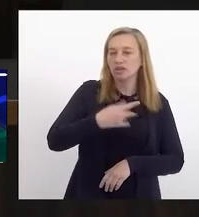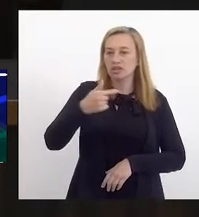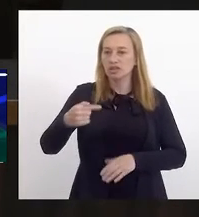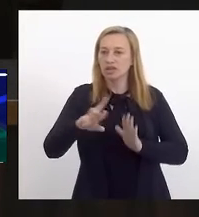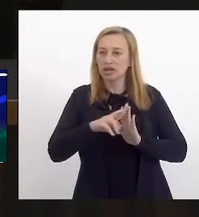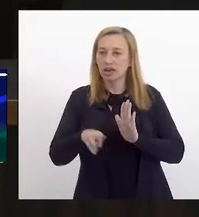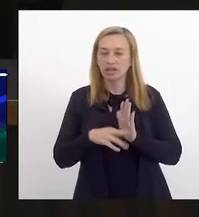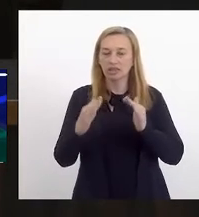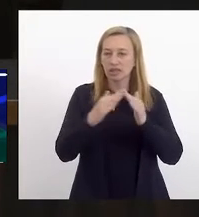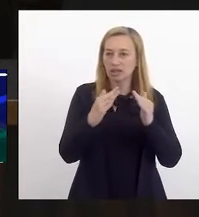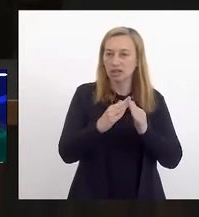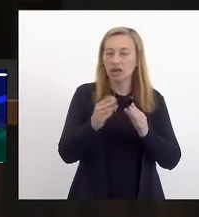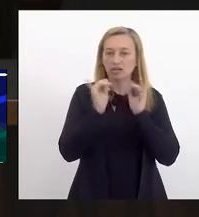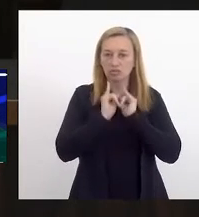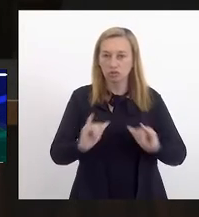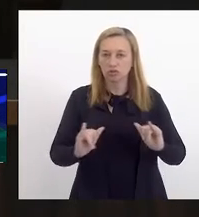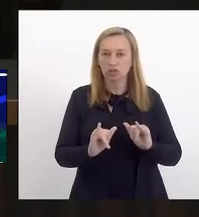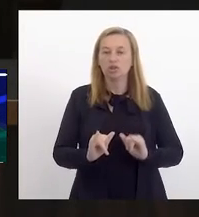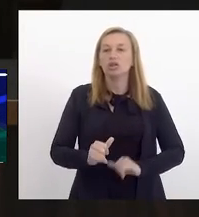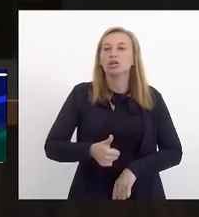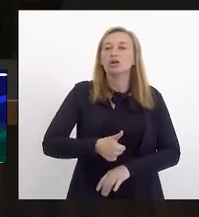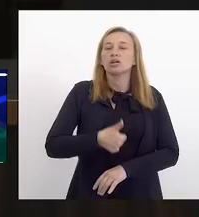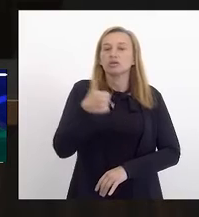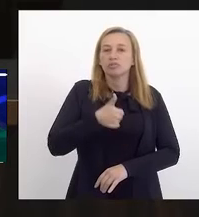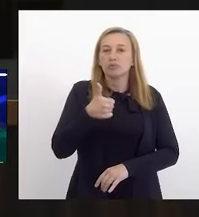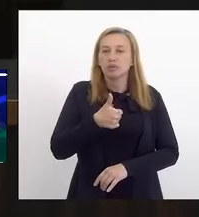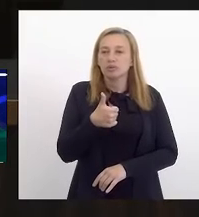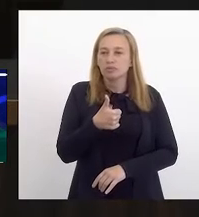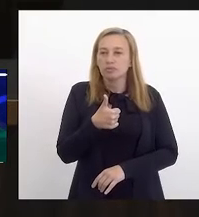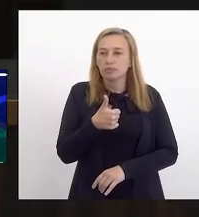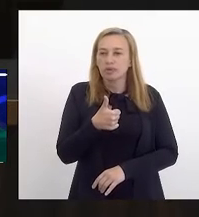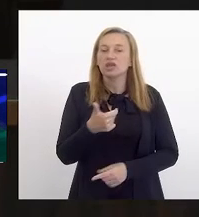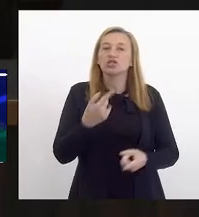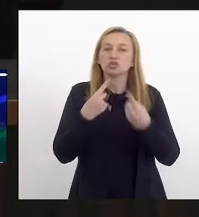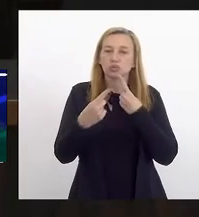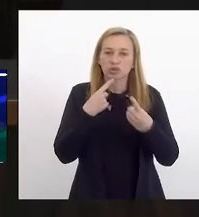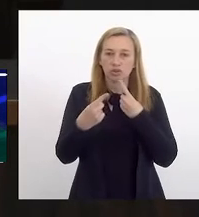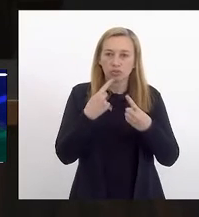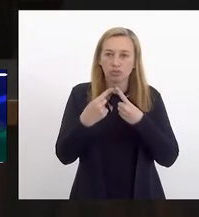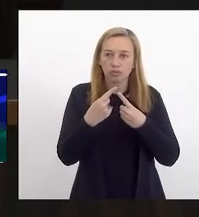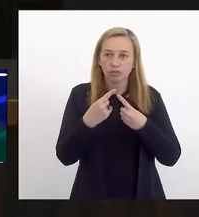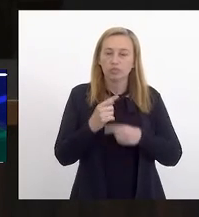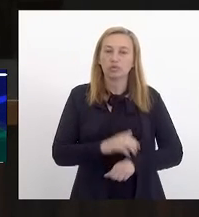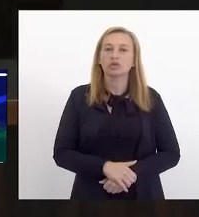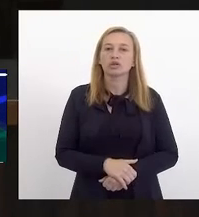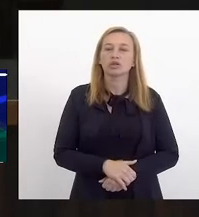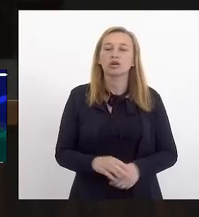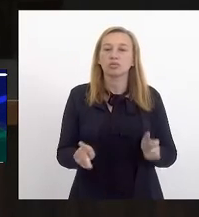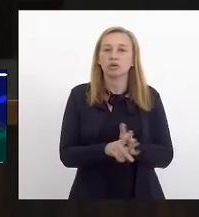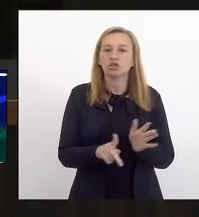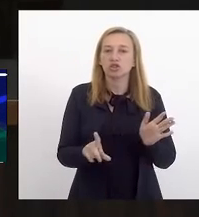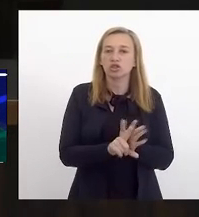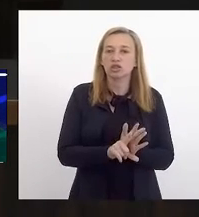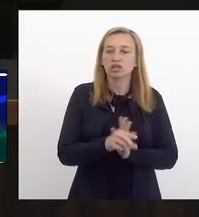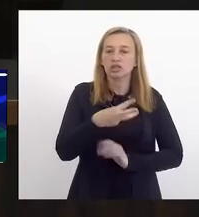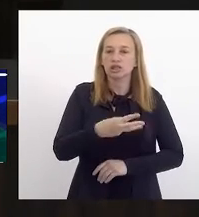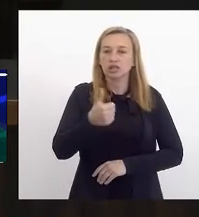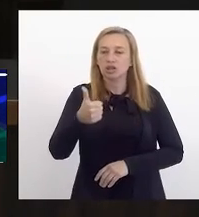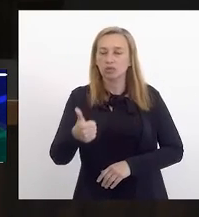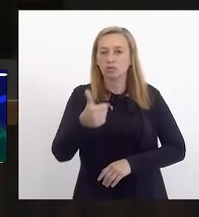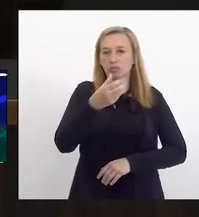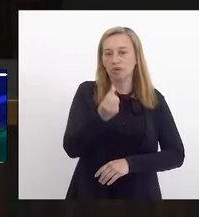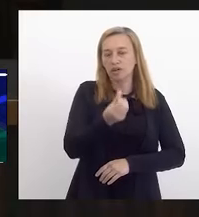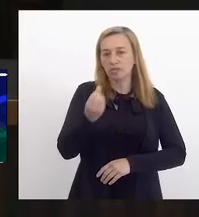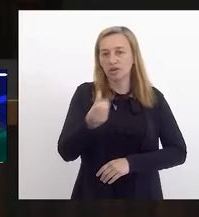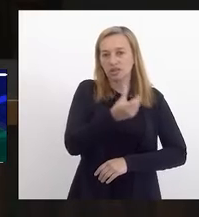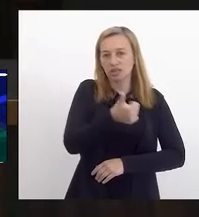Interno, anuncio, em tramitação ordinária, em primeira discussão, projeto de lei 3166